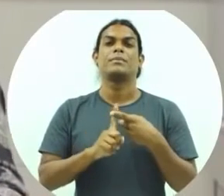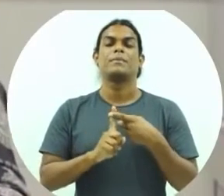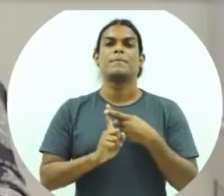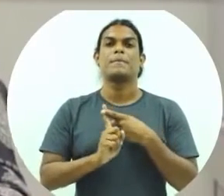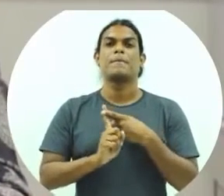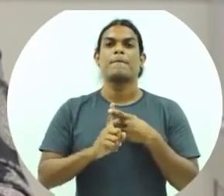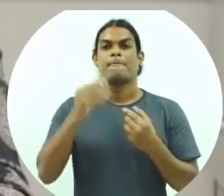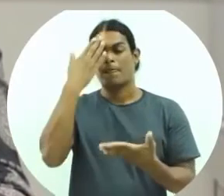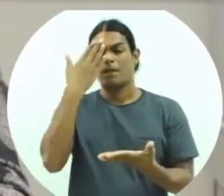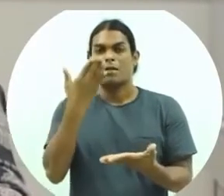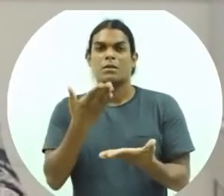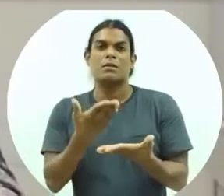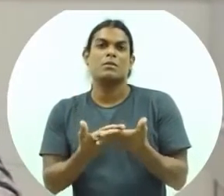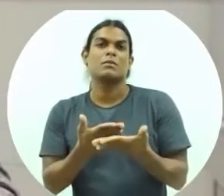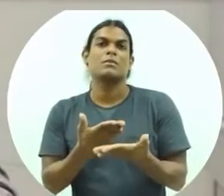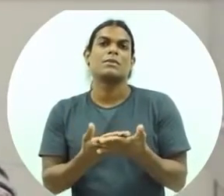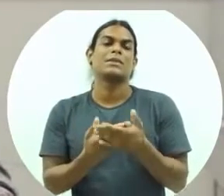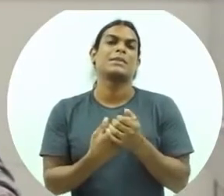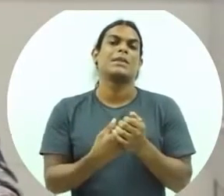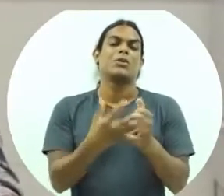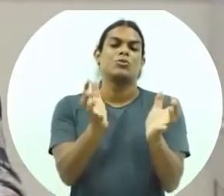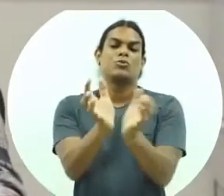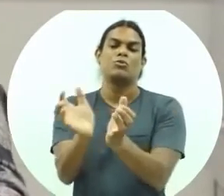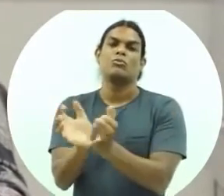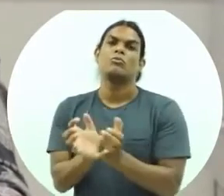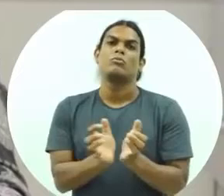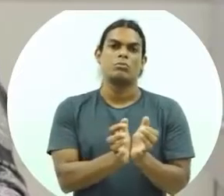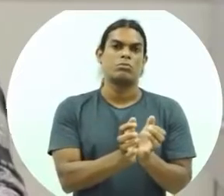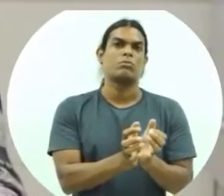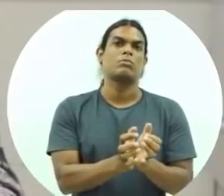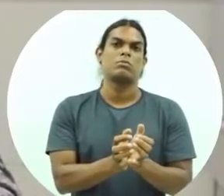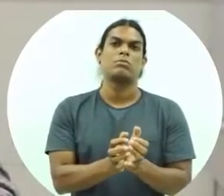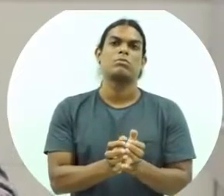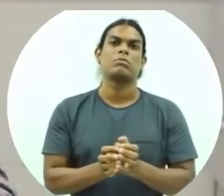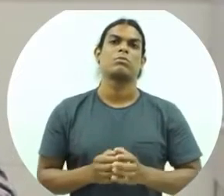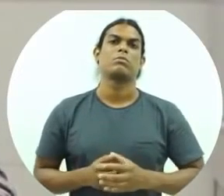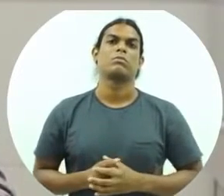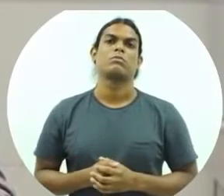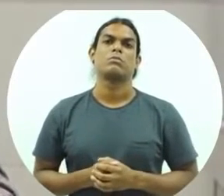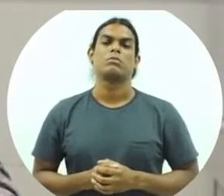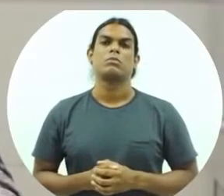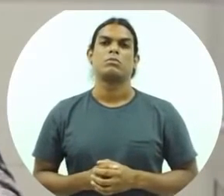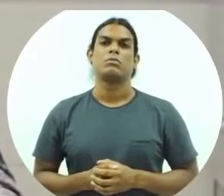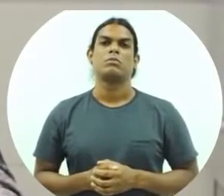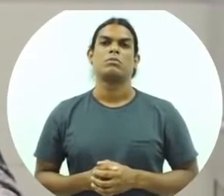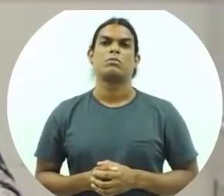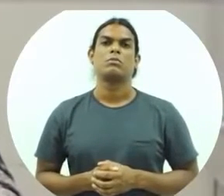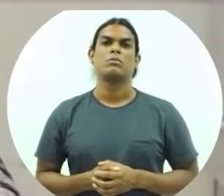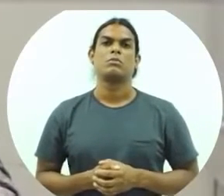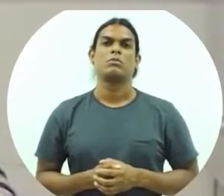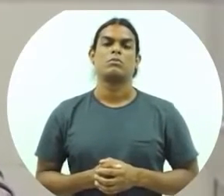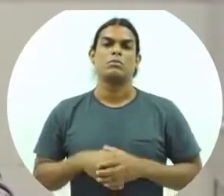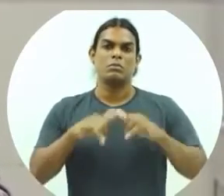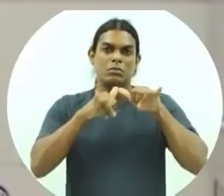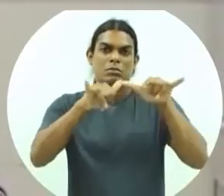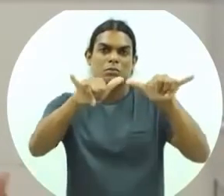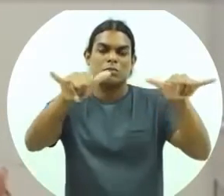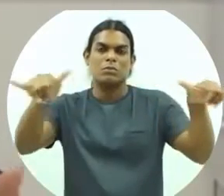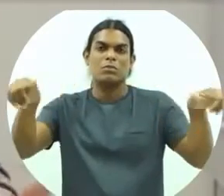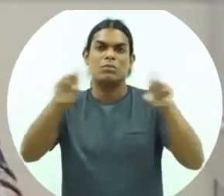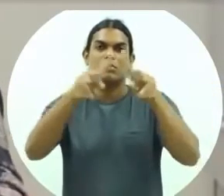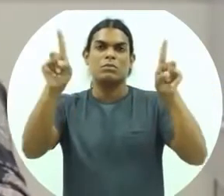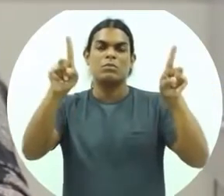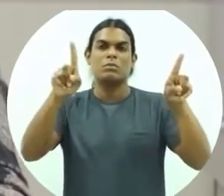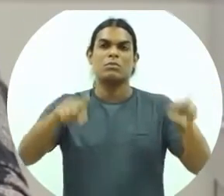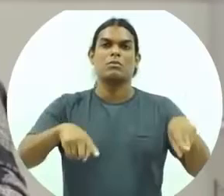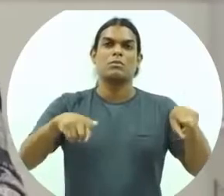confiança, motivação e cooperação entre os membros das equipes de trabalho. Servir como um instrumento propagador de